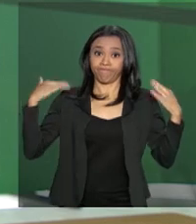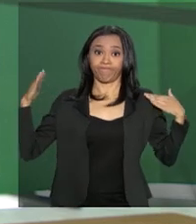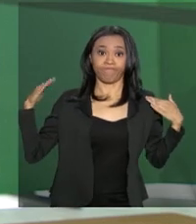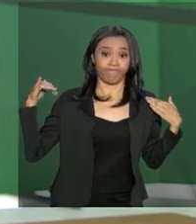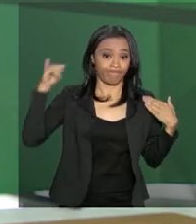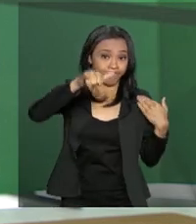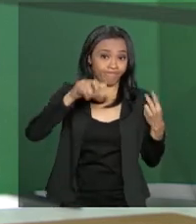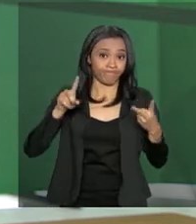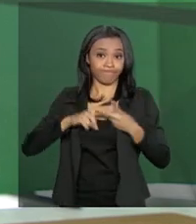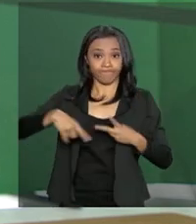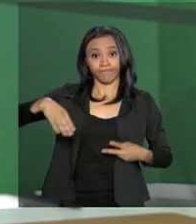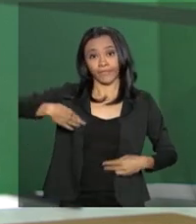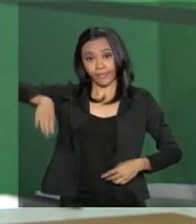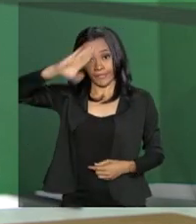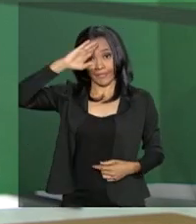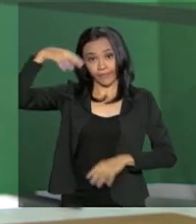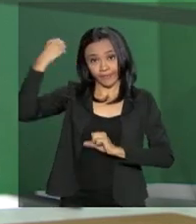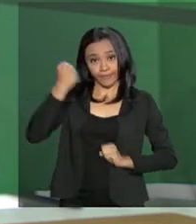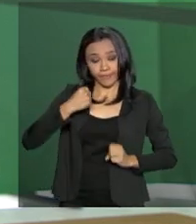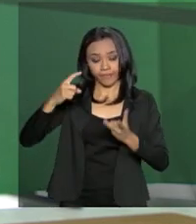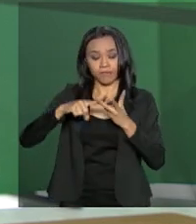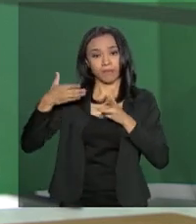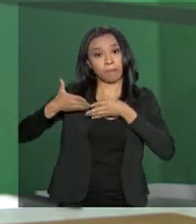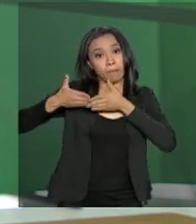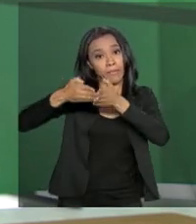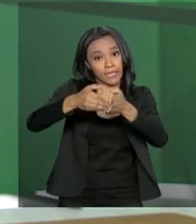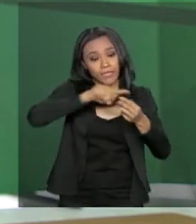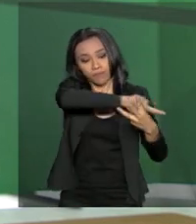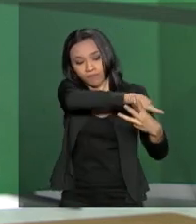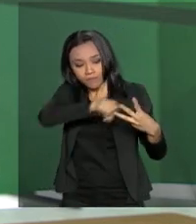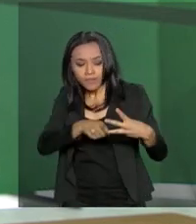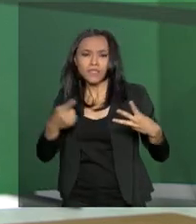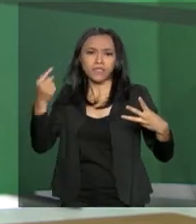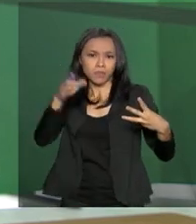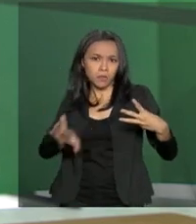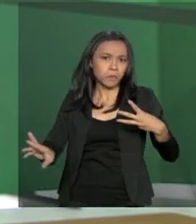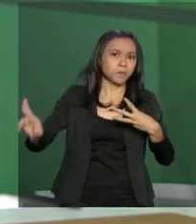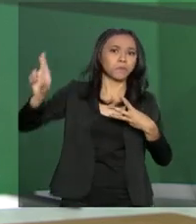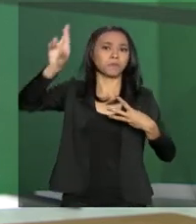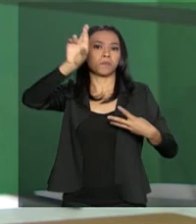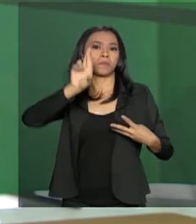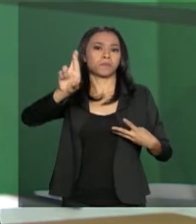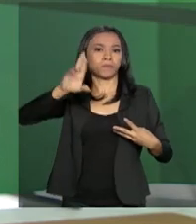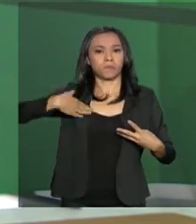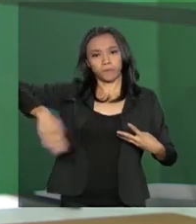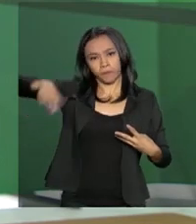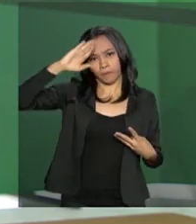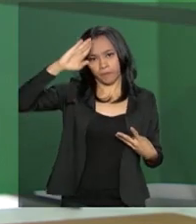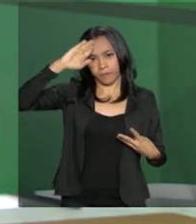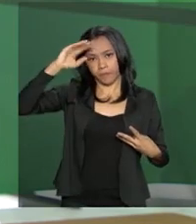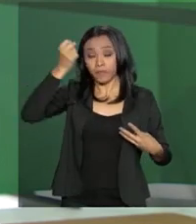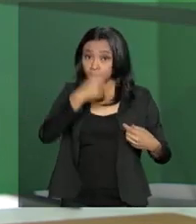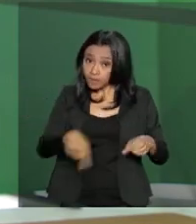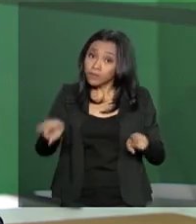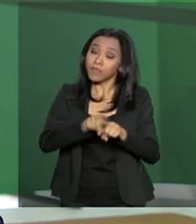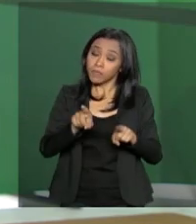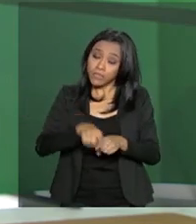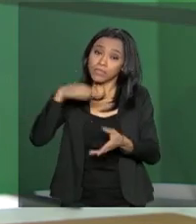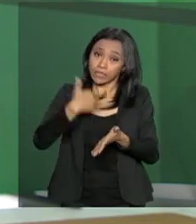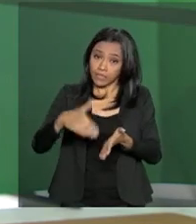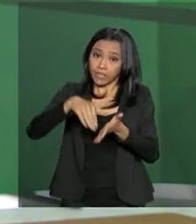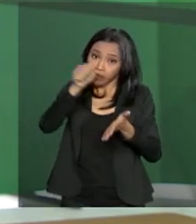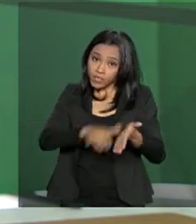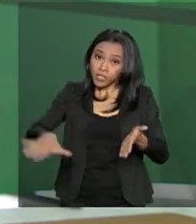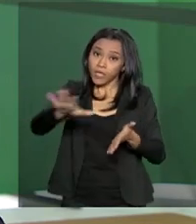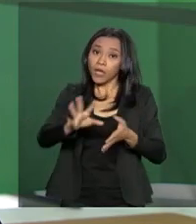do exército e da marinha e também pelo chefe do estado maior conjunto das forças armadas e pelo secretário geral do ministério